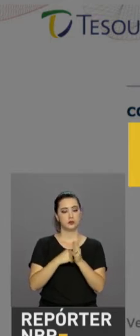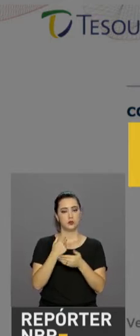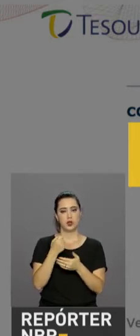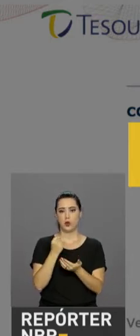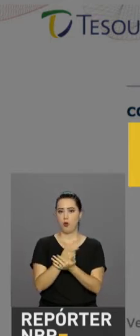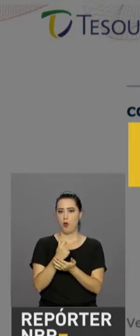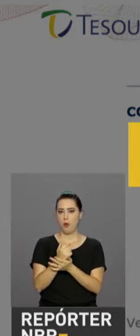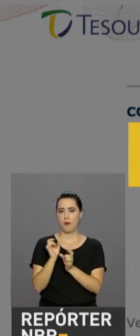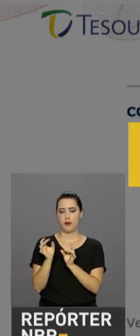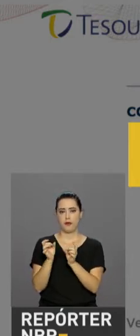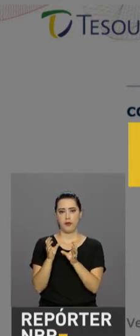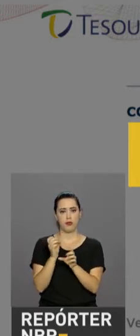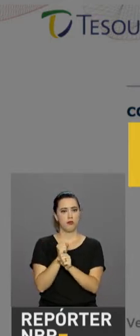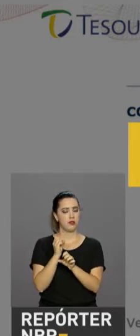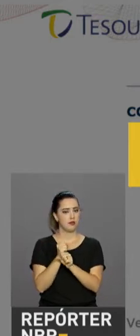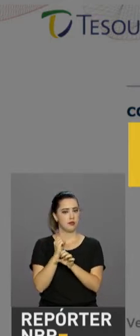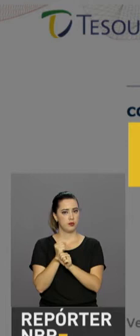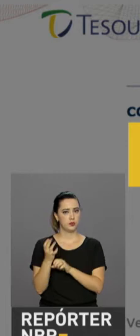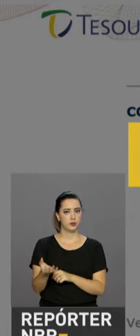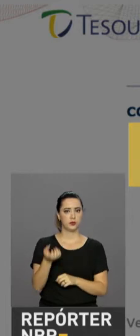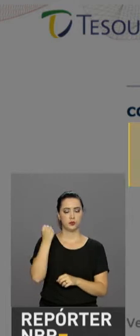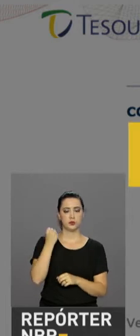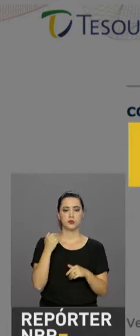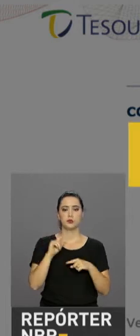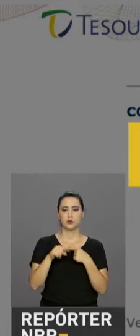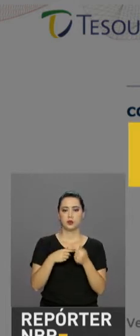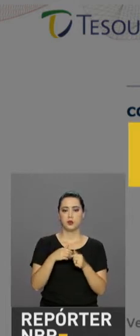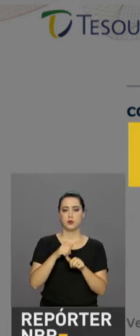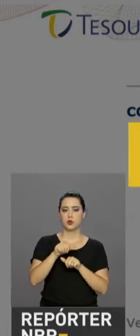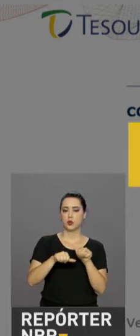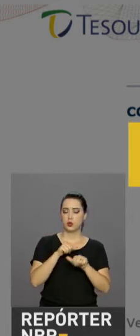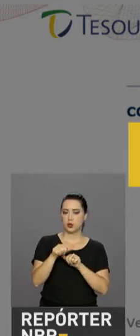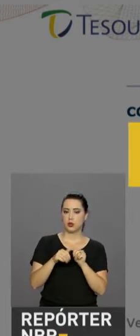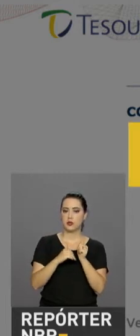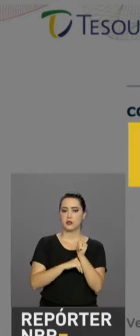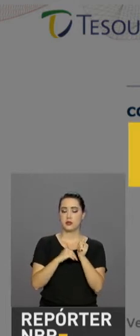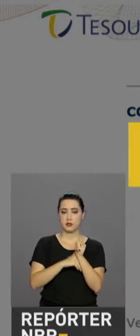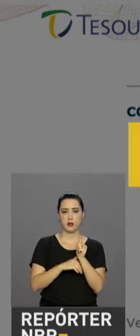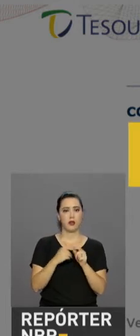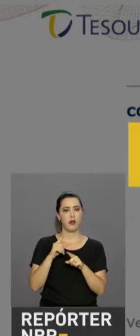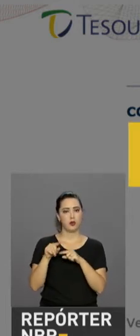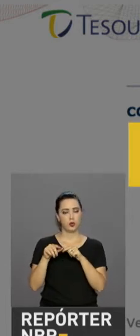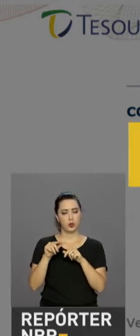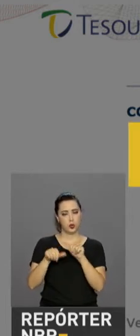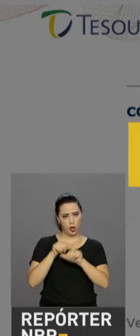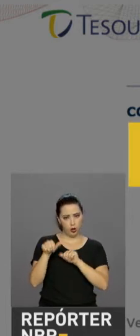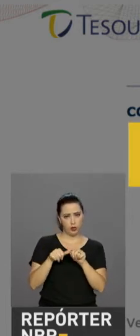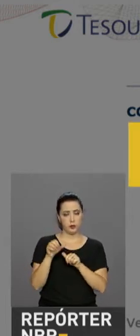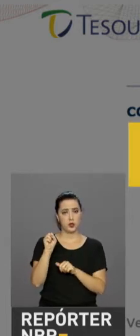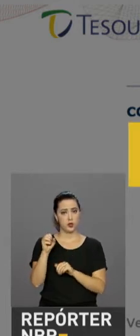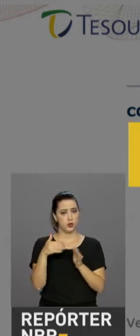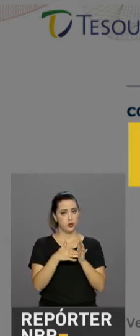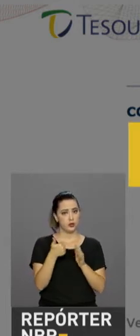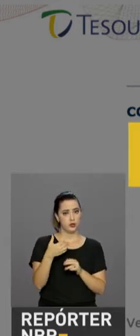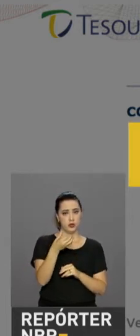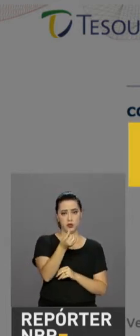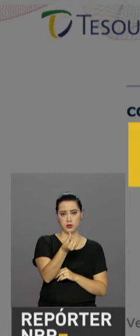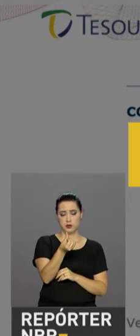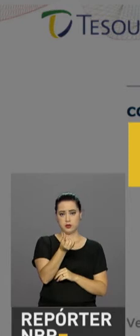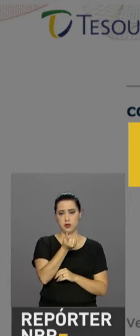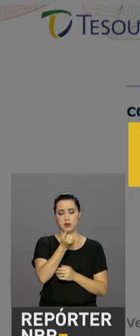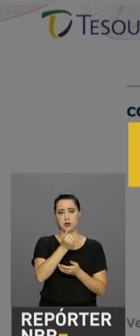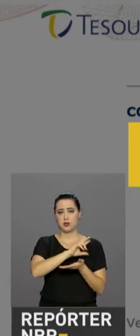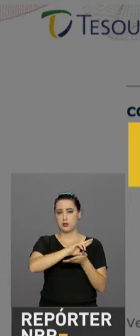venda saldo e saque do tesouro troque a senha provisória por uma pessoal que tenha de 8 a 16 dígitos